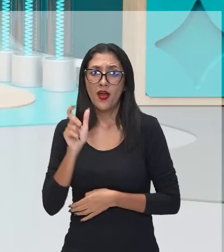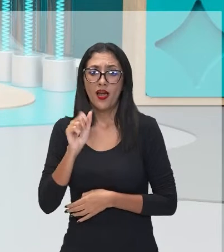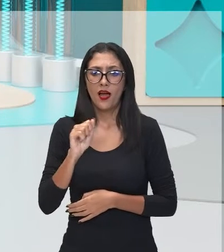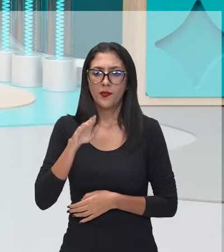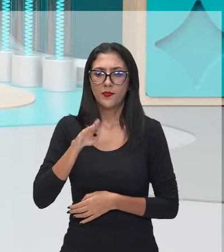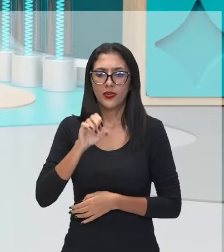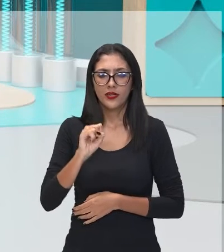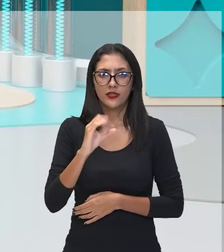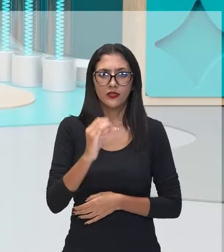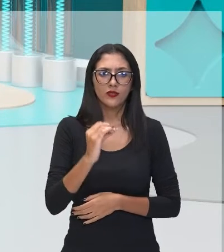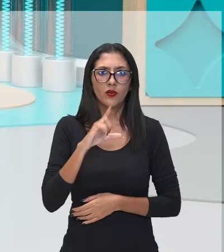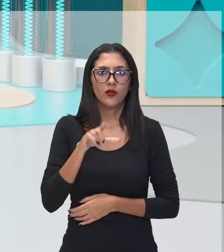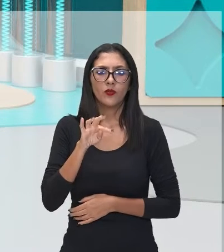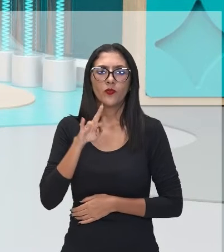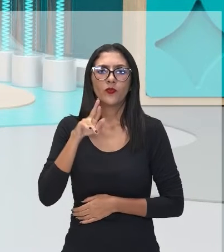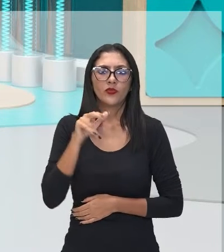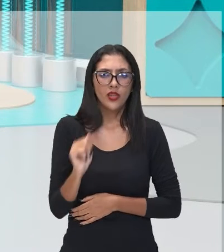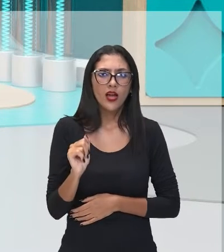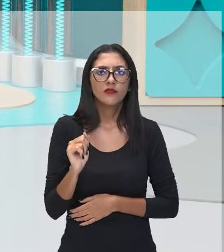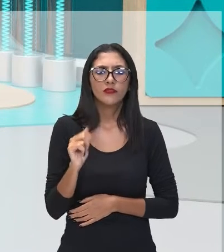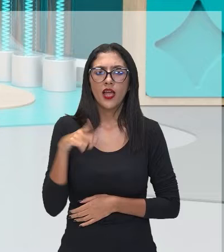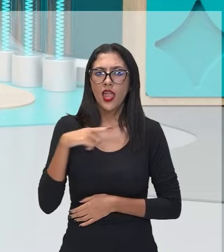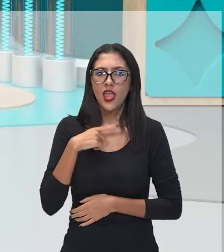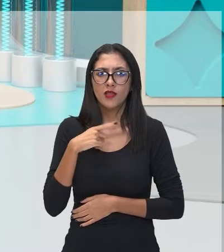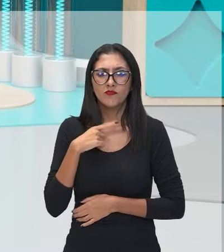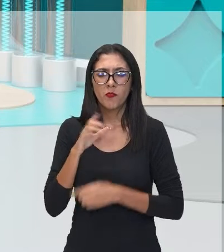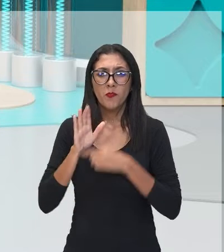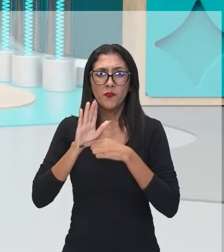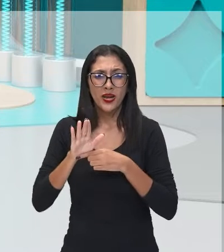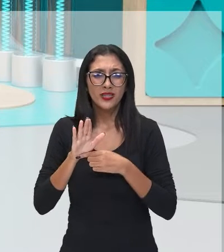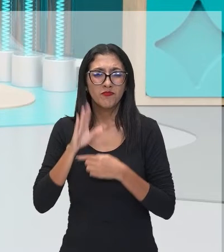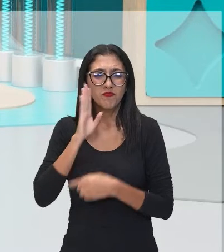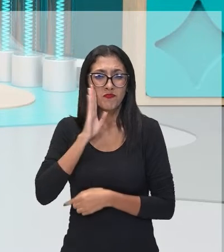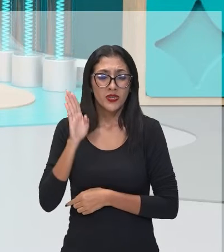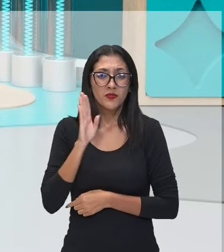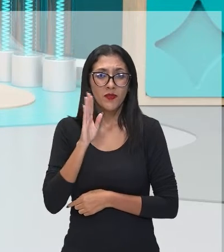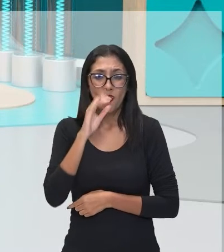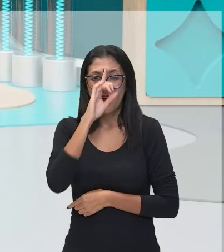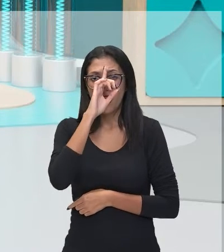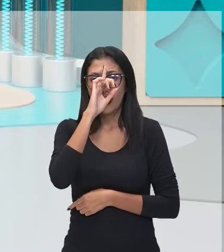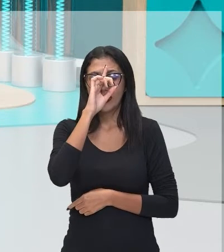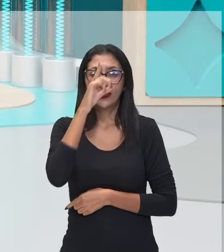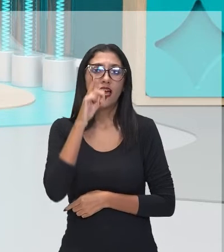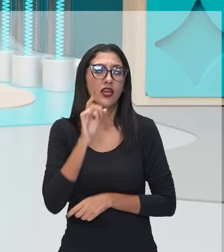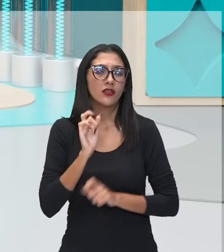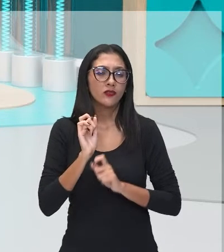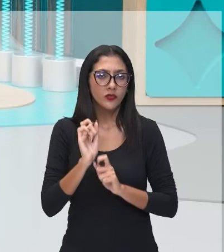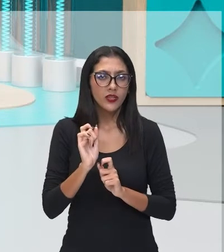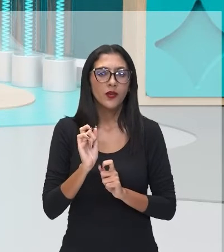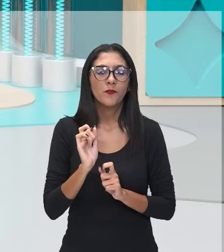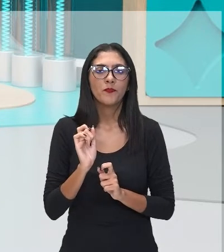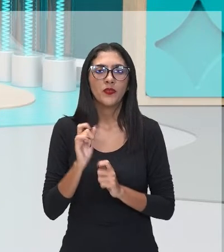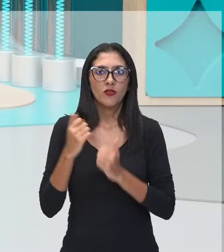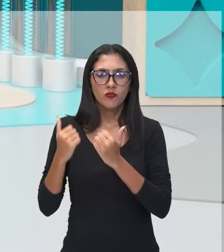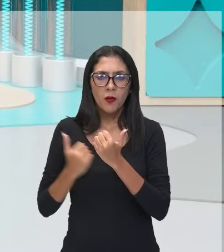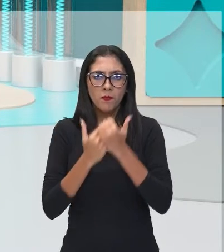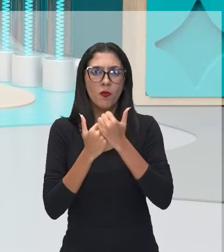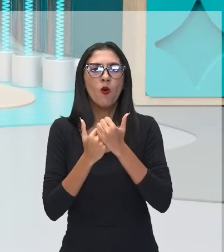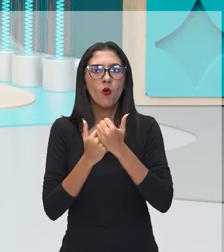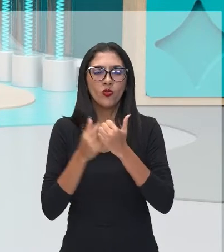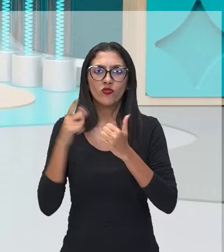absoluta, né? Então, percebam que ele intensifica a ideia da garantia, ou seja, desse